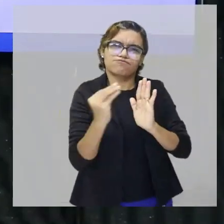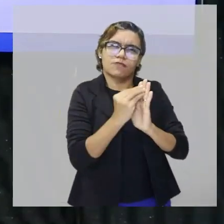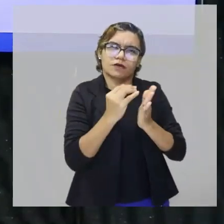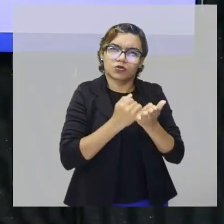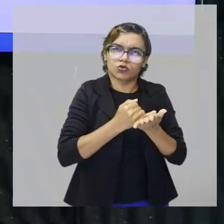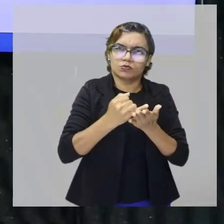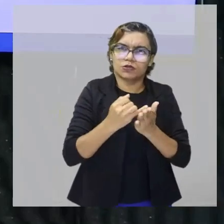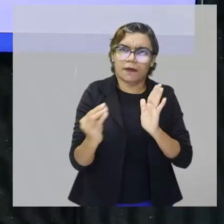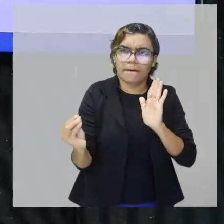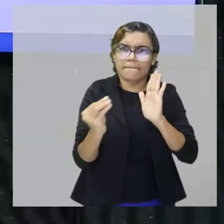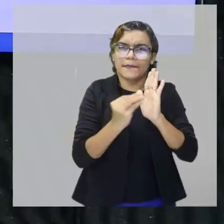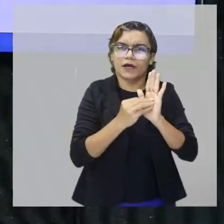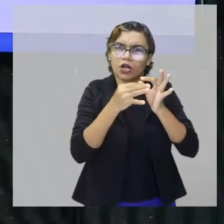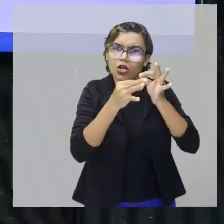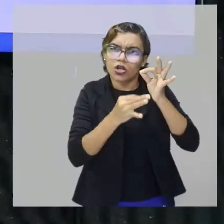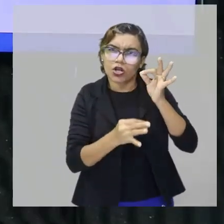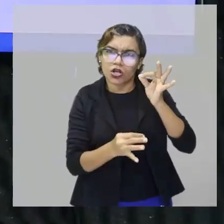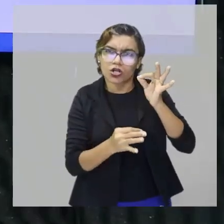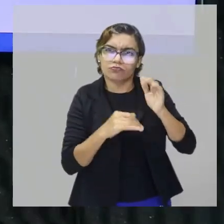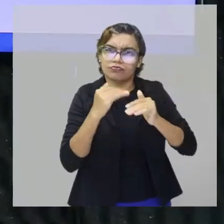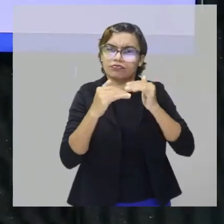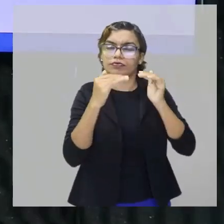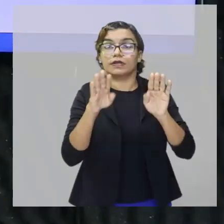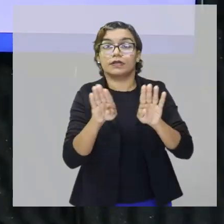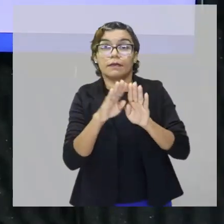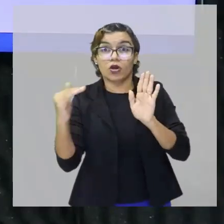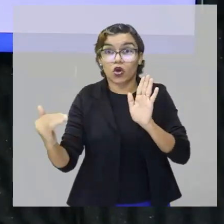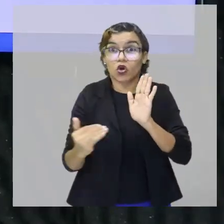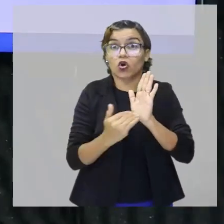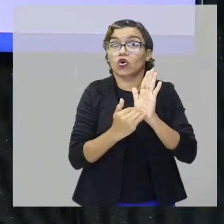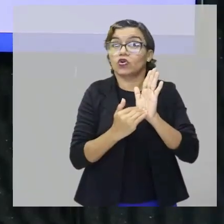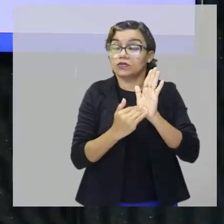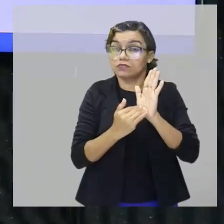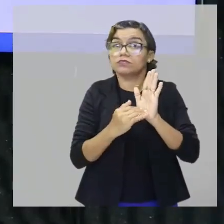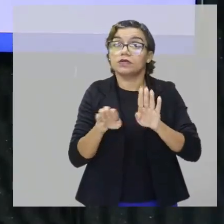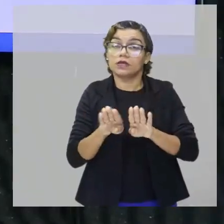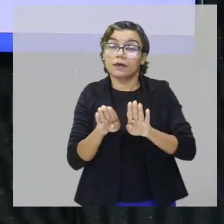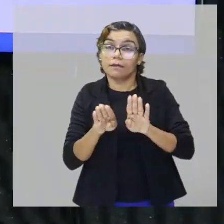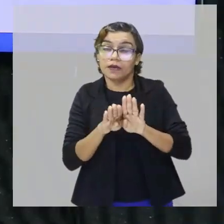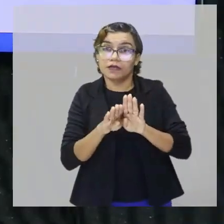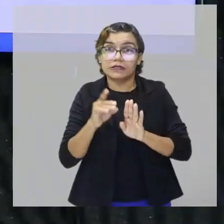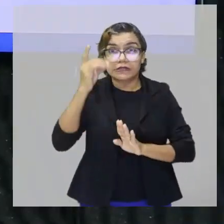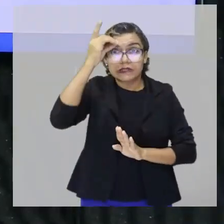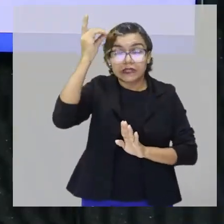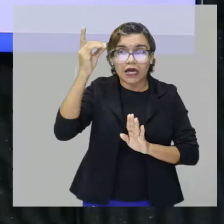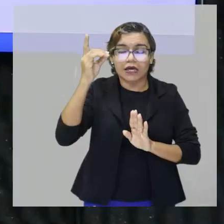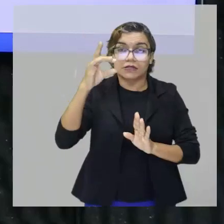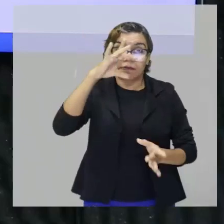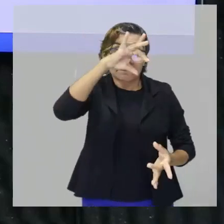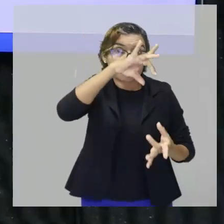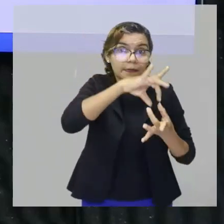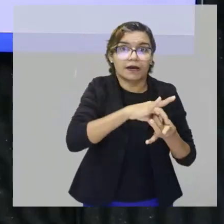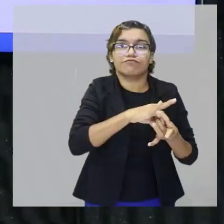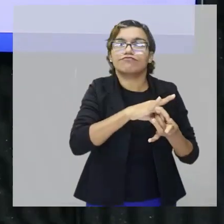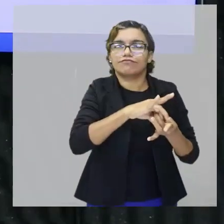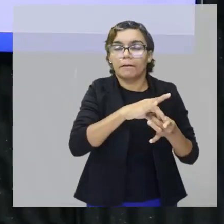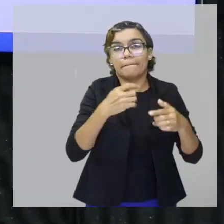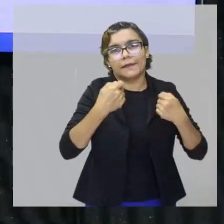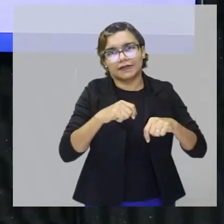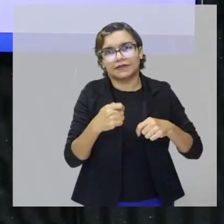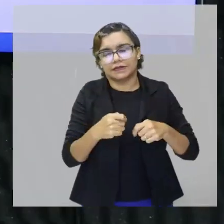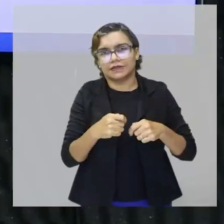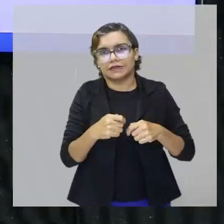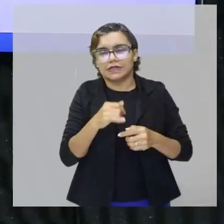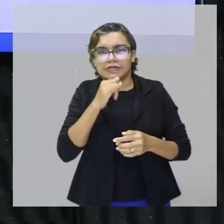no desenvolvimento, na conclusão e que essas ideias elas estejam interligadas, que elas não fiquem ideias soltas, a introdução não tenha